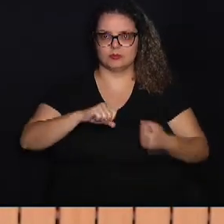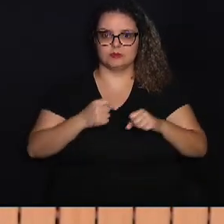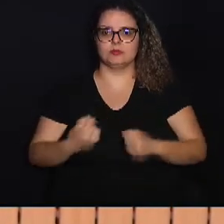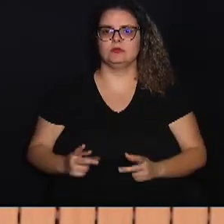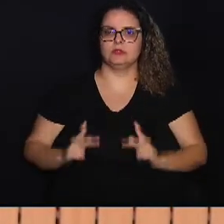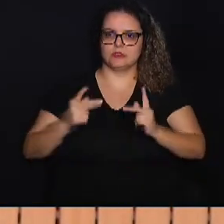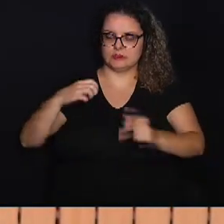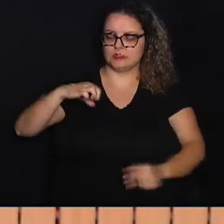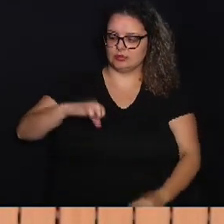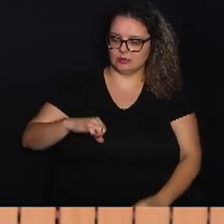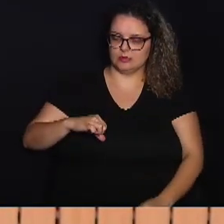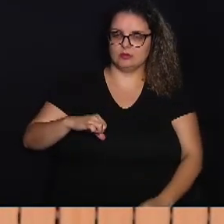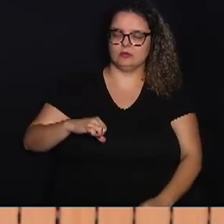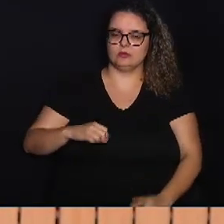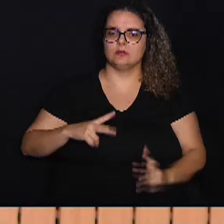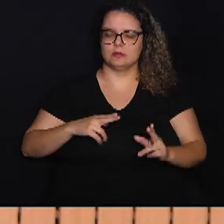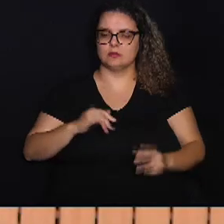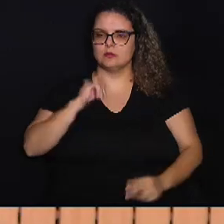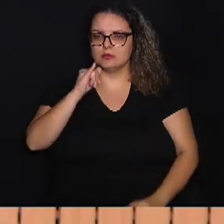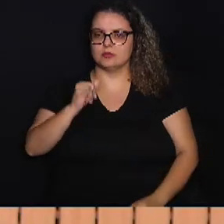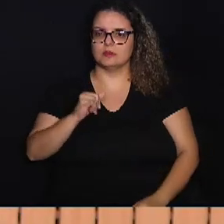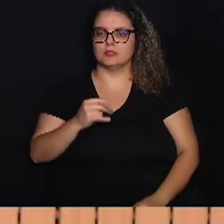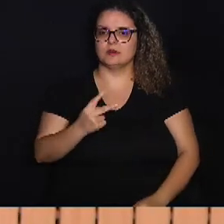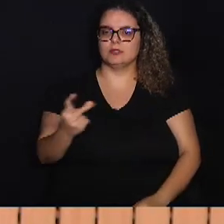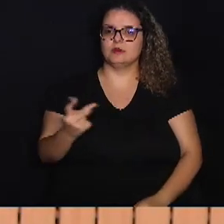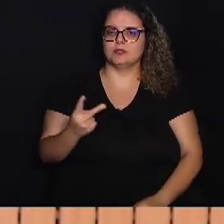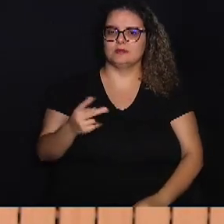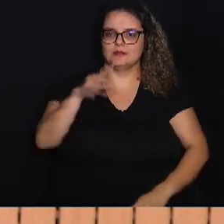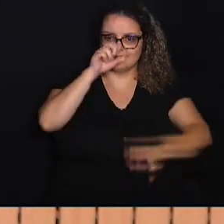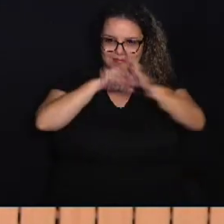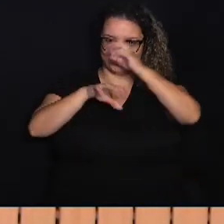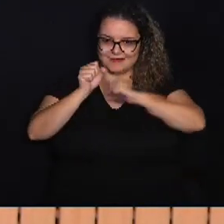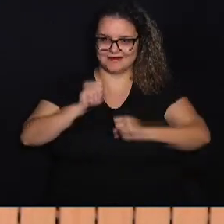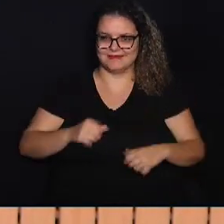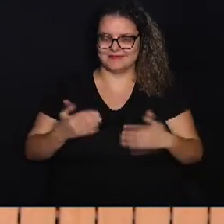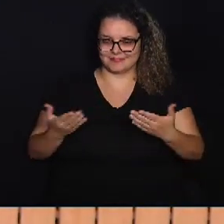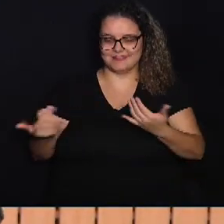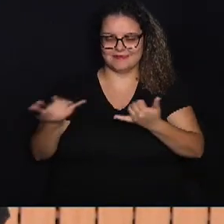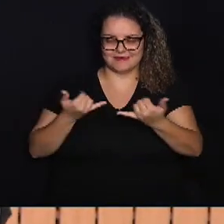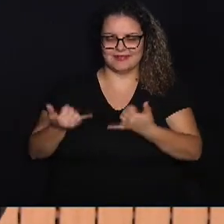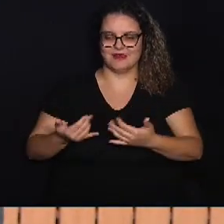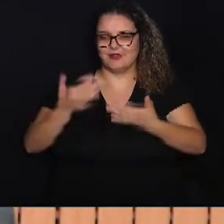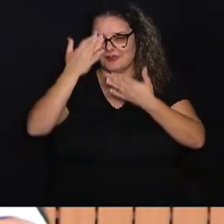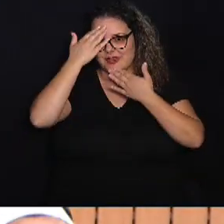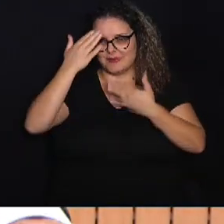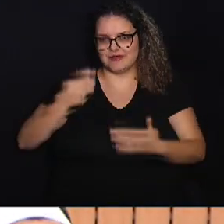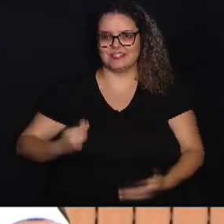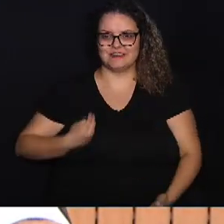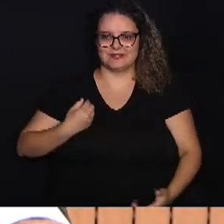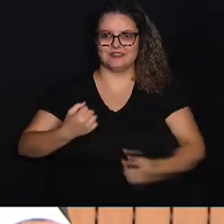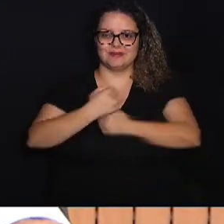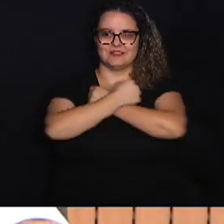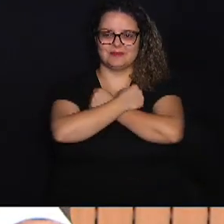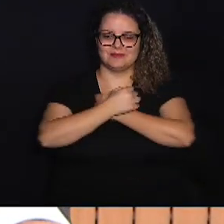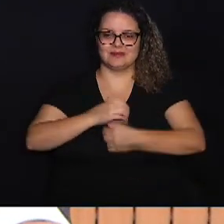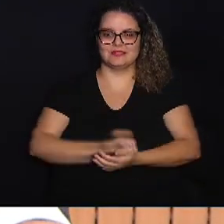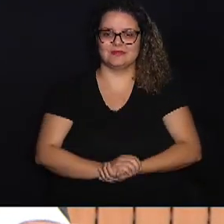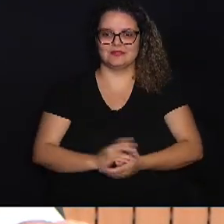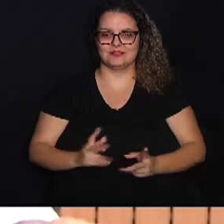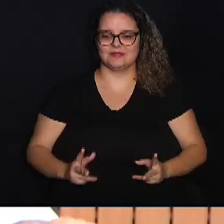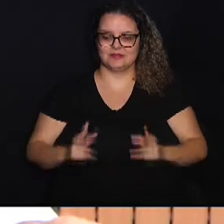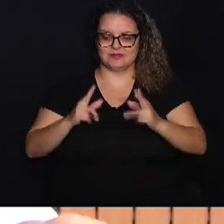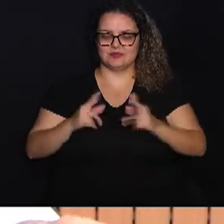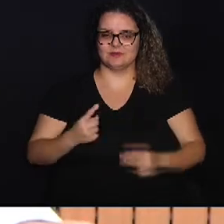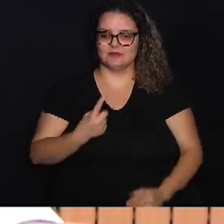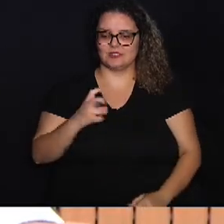nove e como ele disse as outras duas serviram de aprendizado obrigado por estar presente aqui um abraço Run suspensa